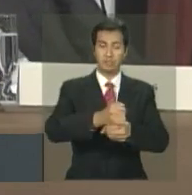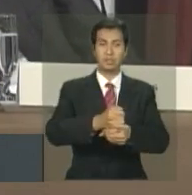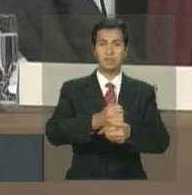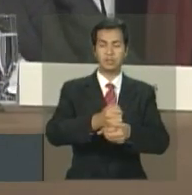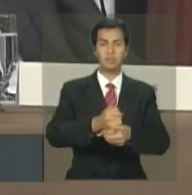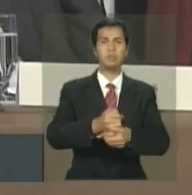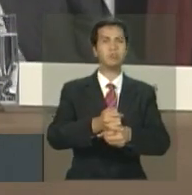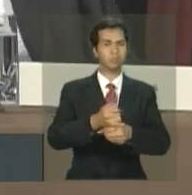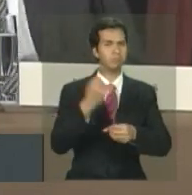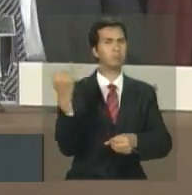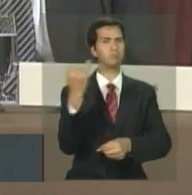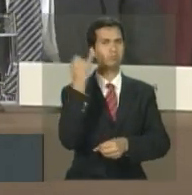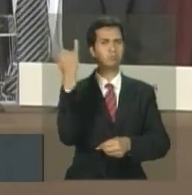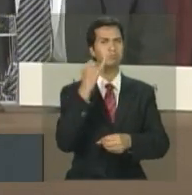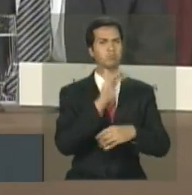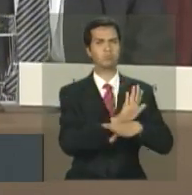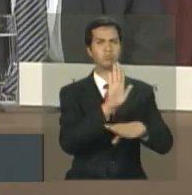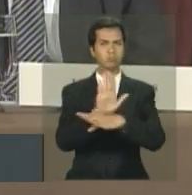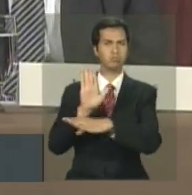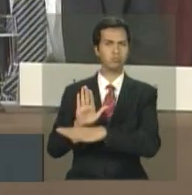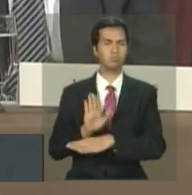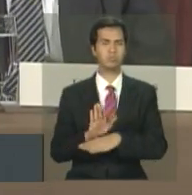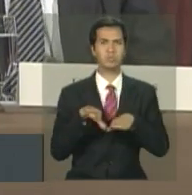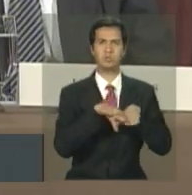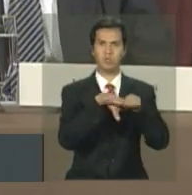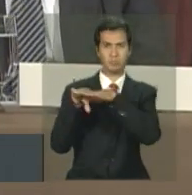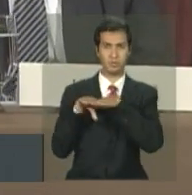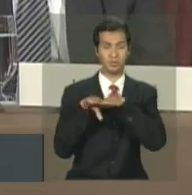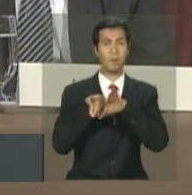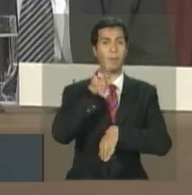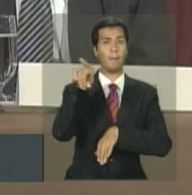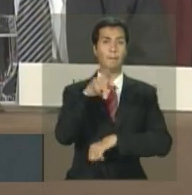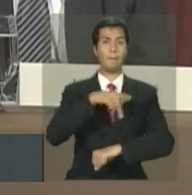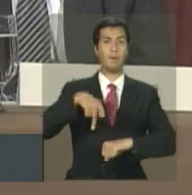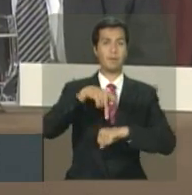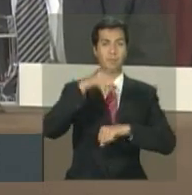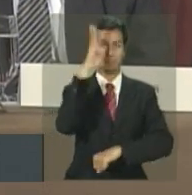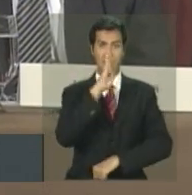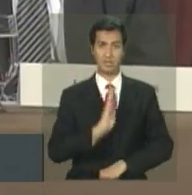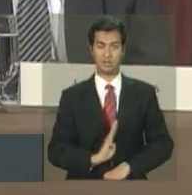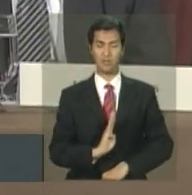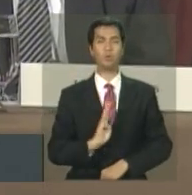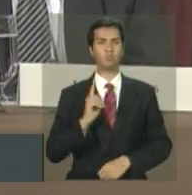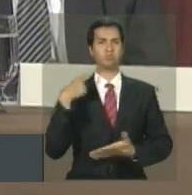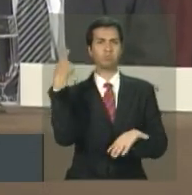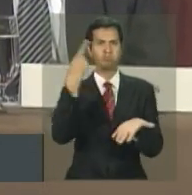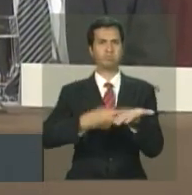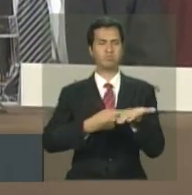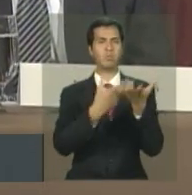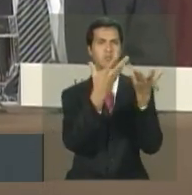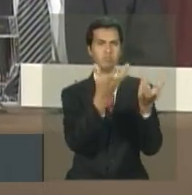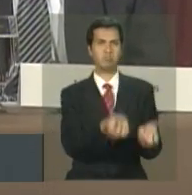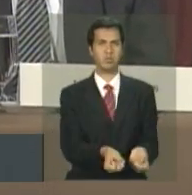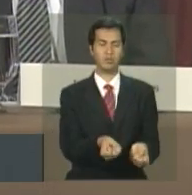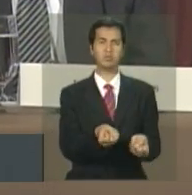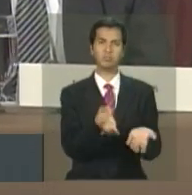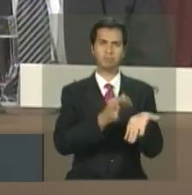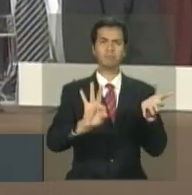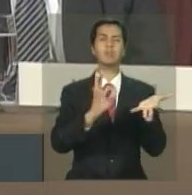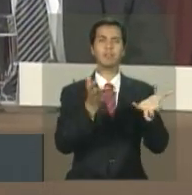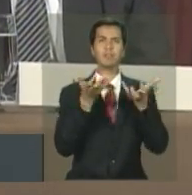da democracia. O meu país, o Brasil, endossa a Declaração de Princípios sobre o Governo